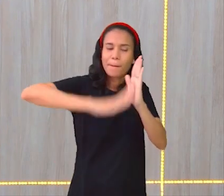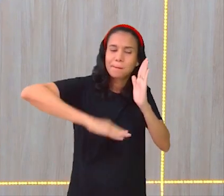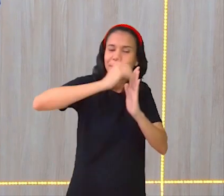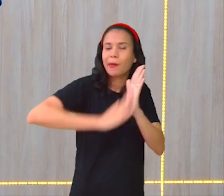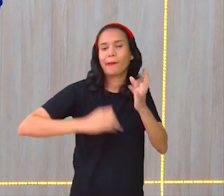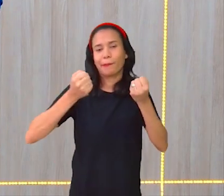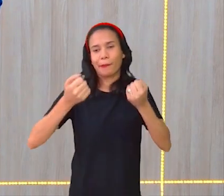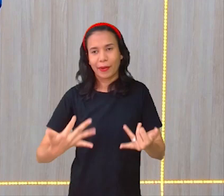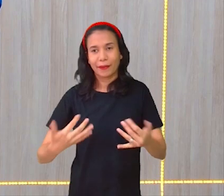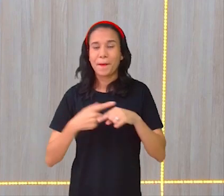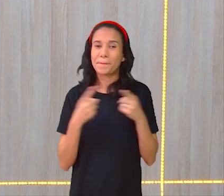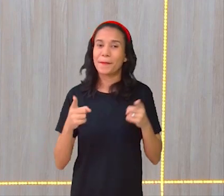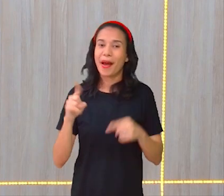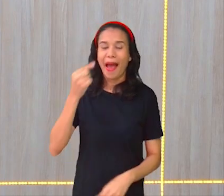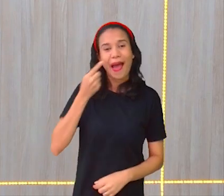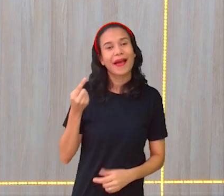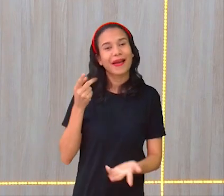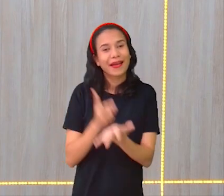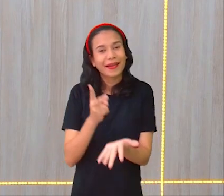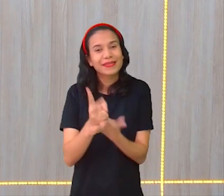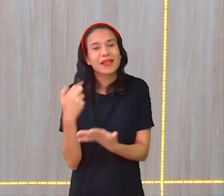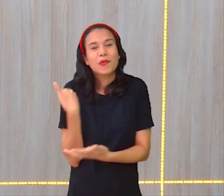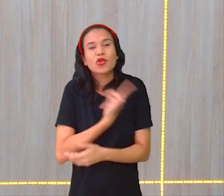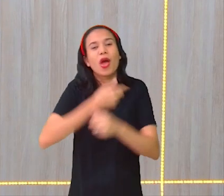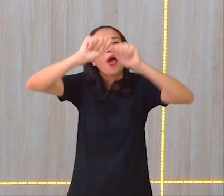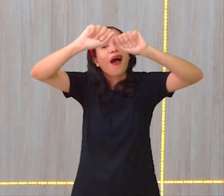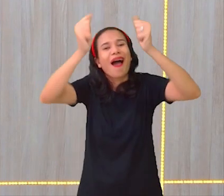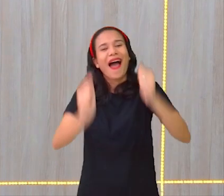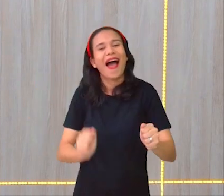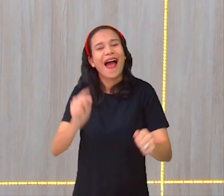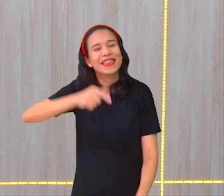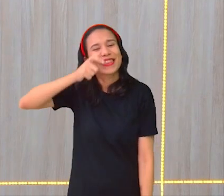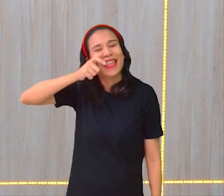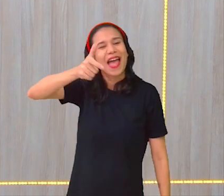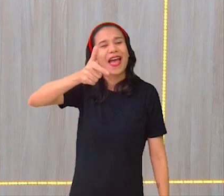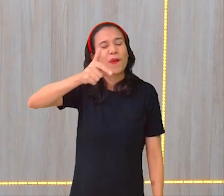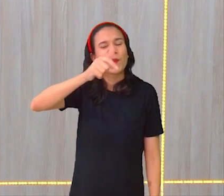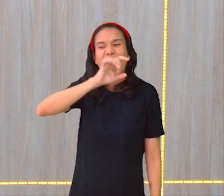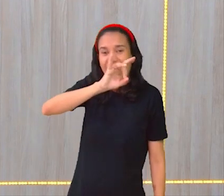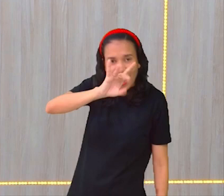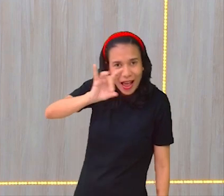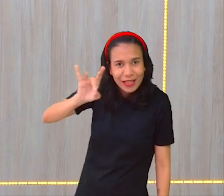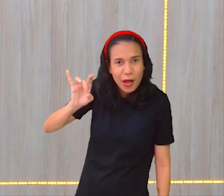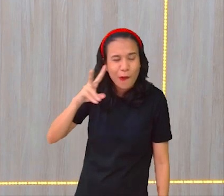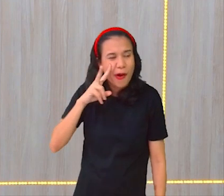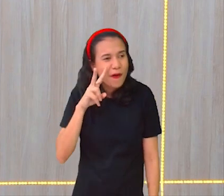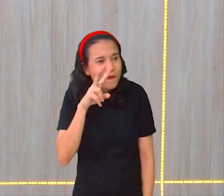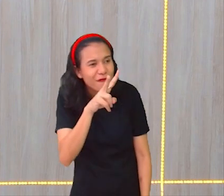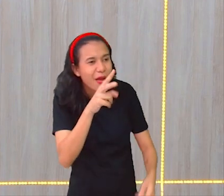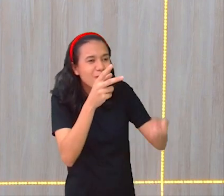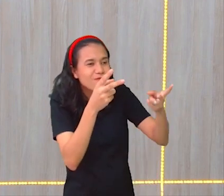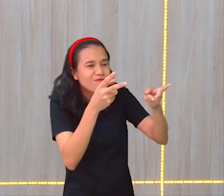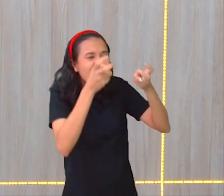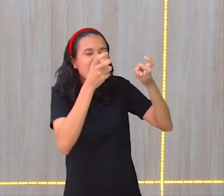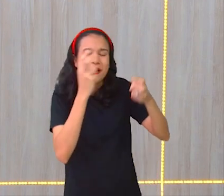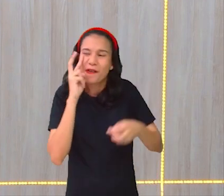queria dizer. Mas é isso que faz a arte ser tão interessante, porque cada um de nós pode